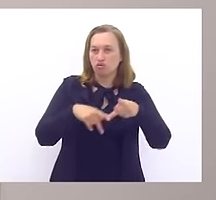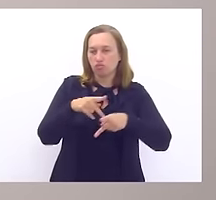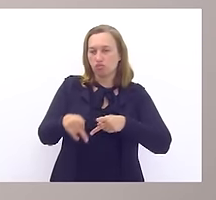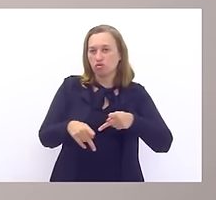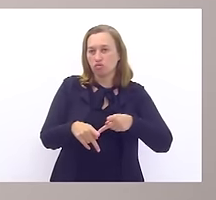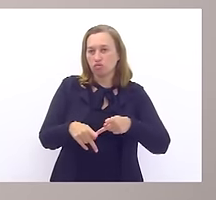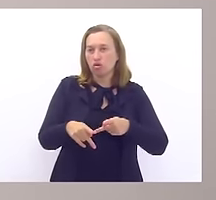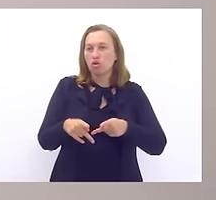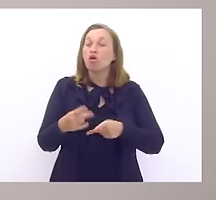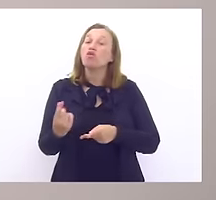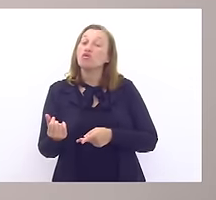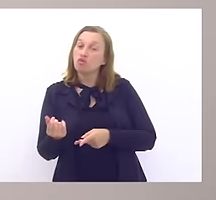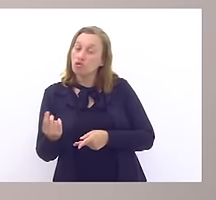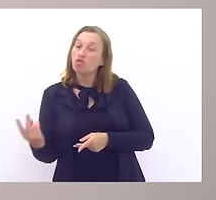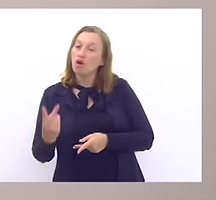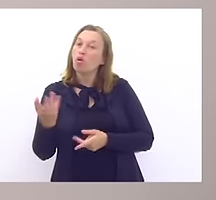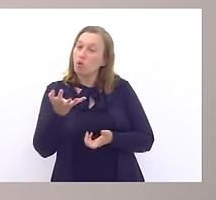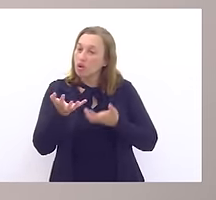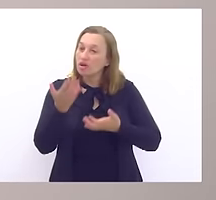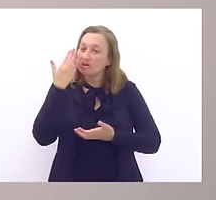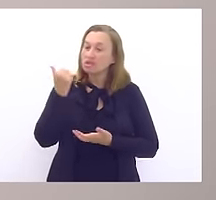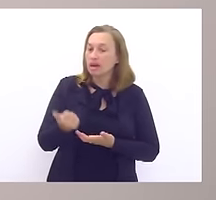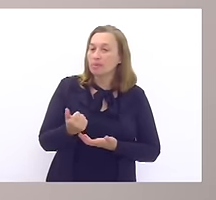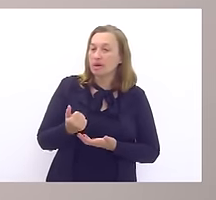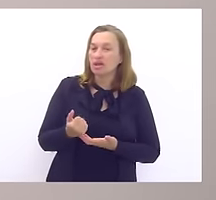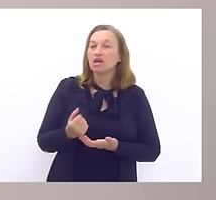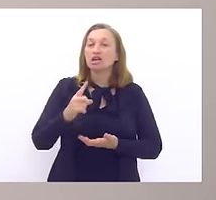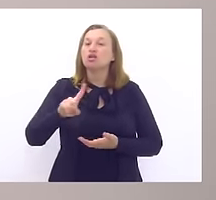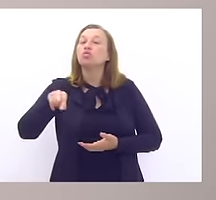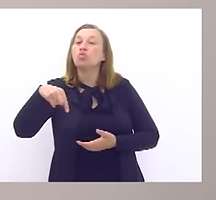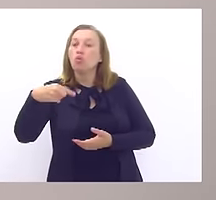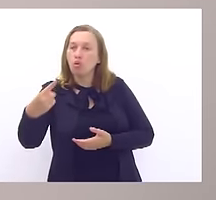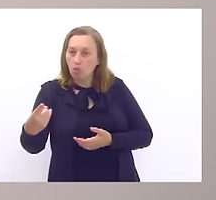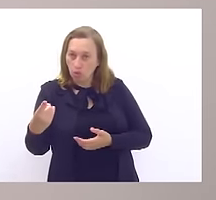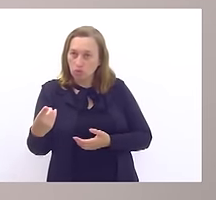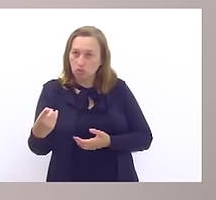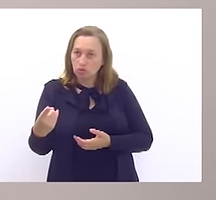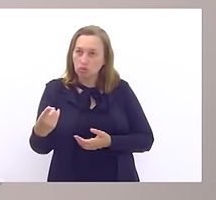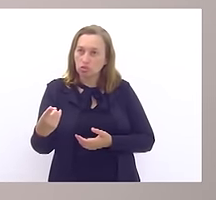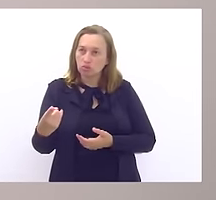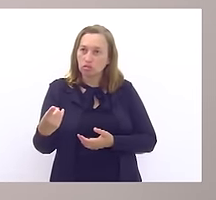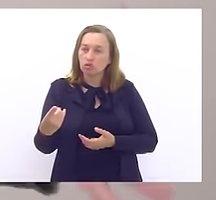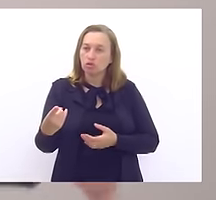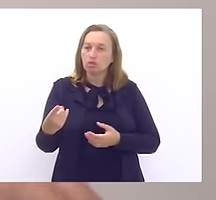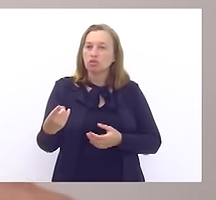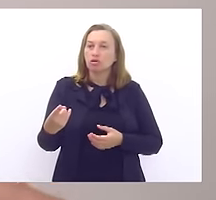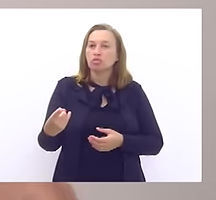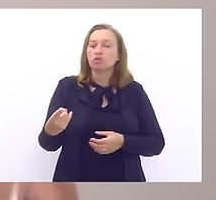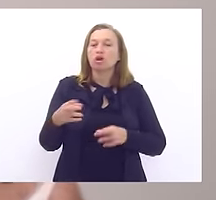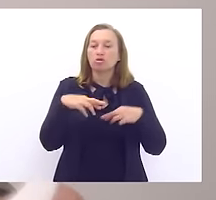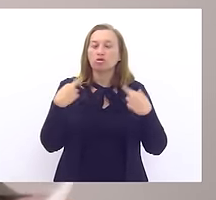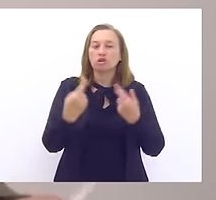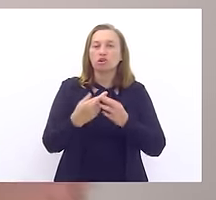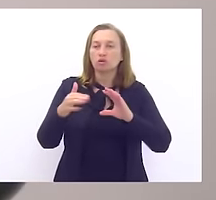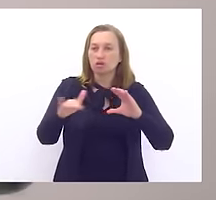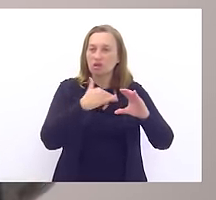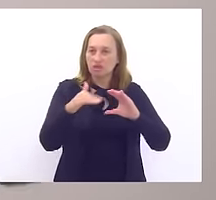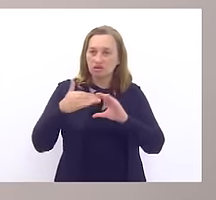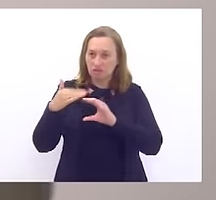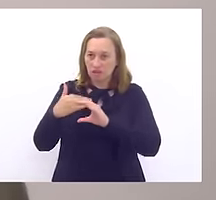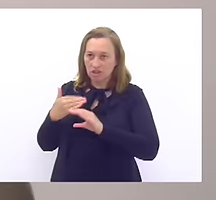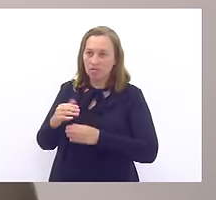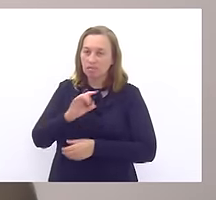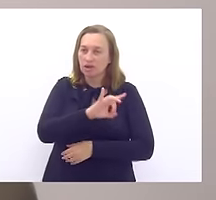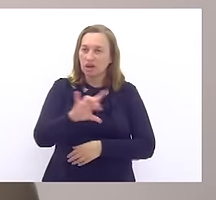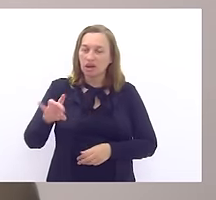senhor não trouxe que na próxima audiência ou se possível Envie para cada gabinete mas o motivo de eu também chamar você faz aqui